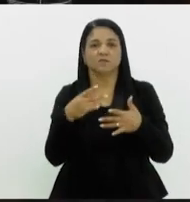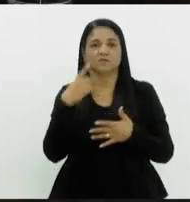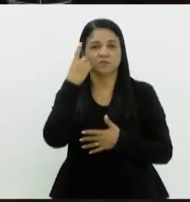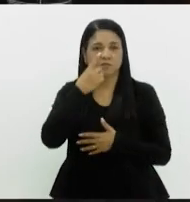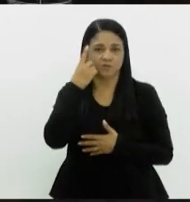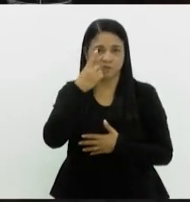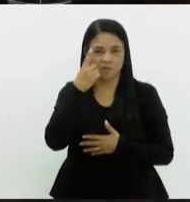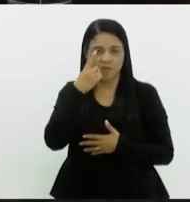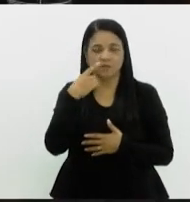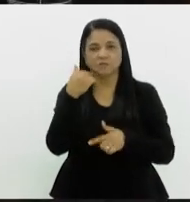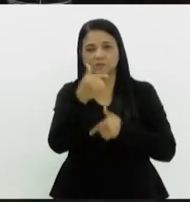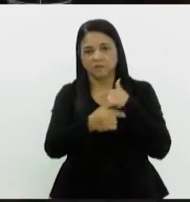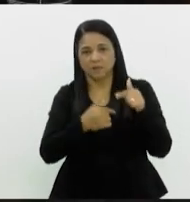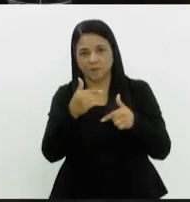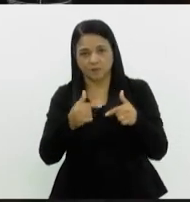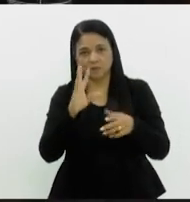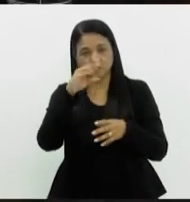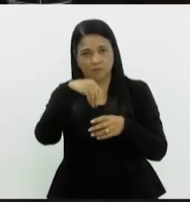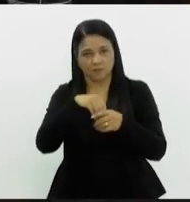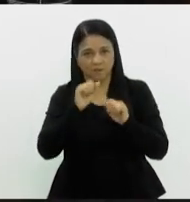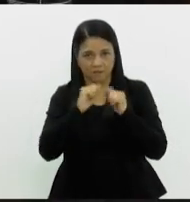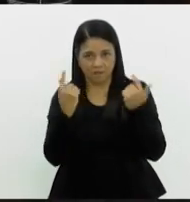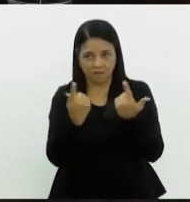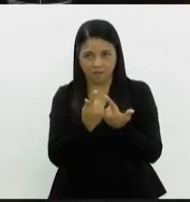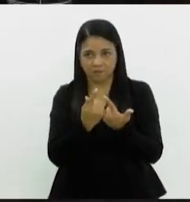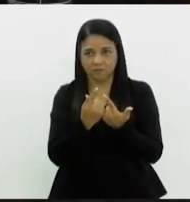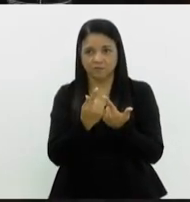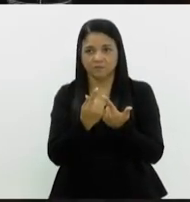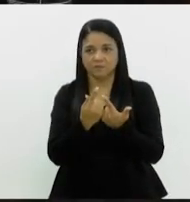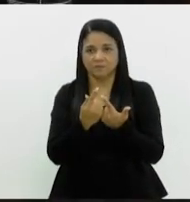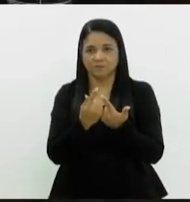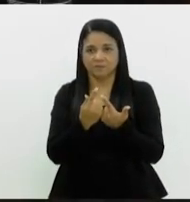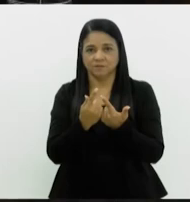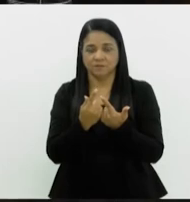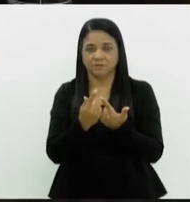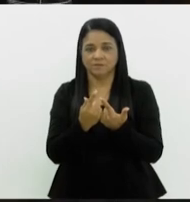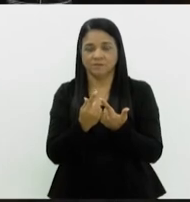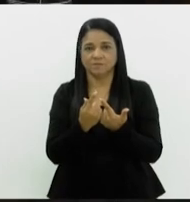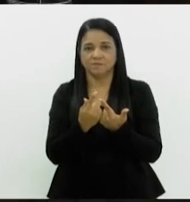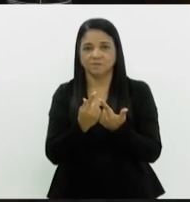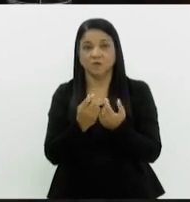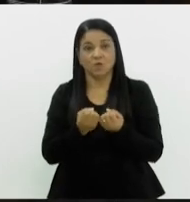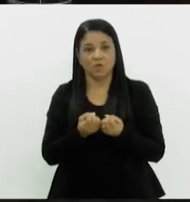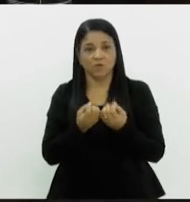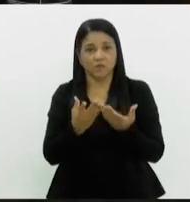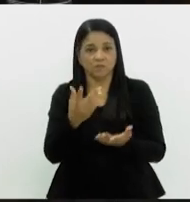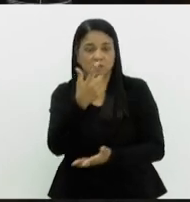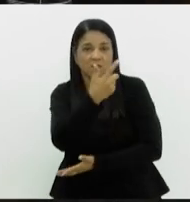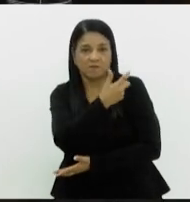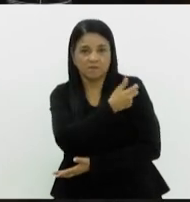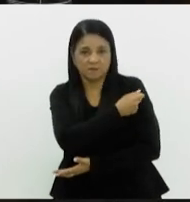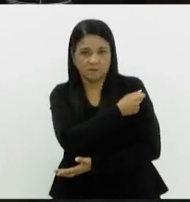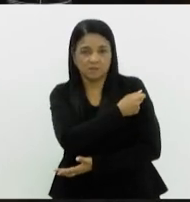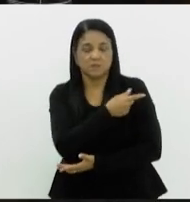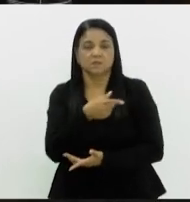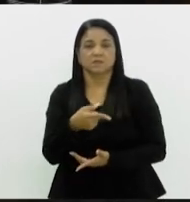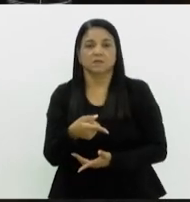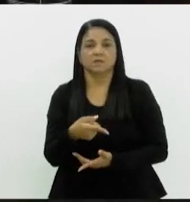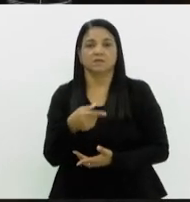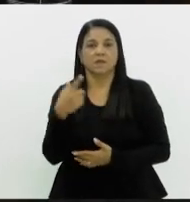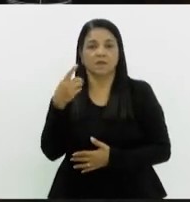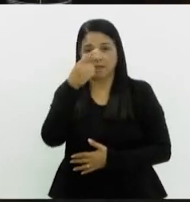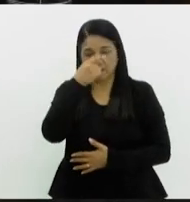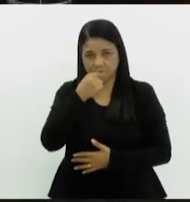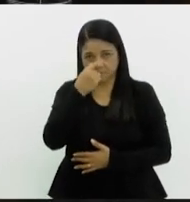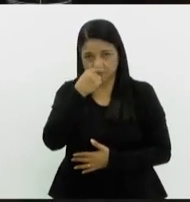deputadas, trabalhadores dessa casa, que está sendo oferecida a vacina pela Assembleia Legislativa, a vacina da